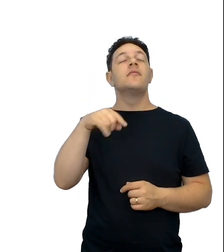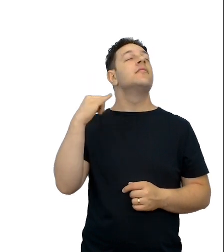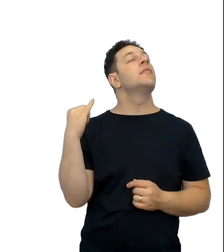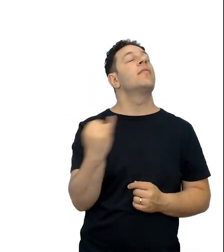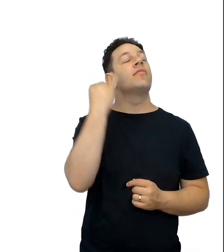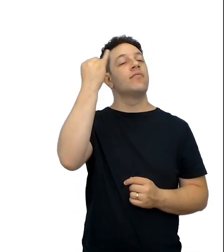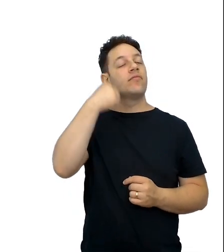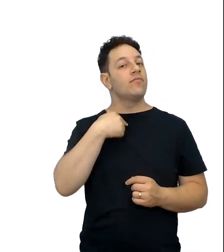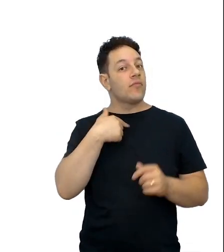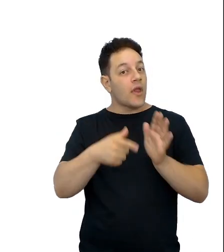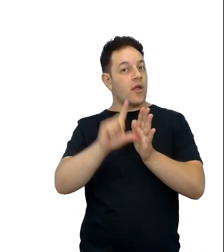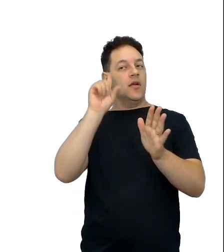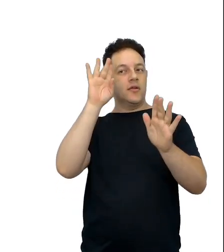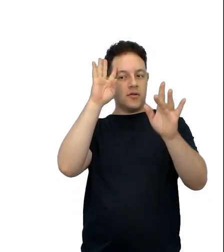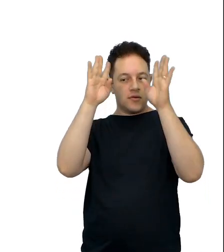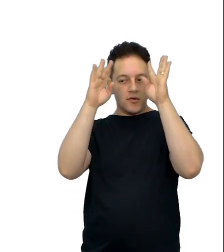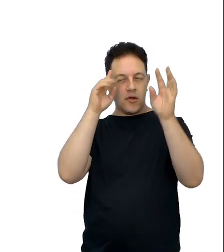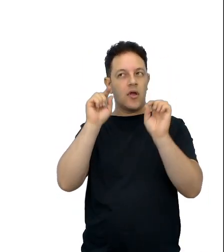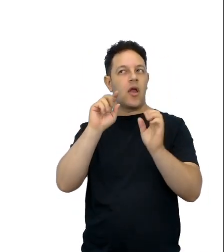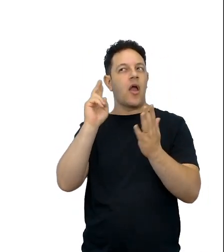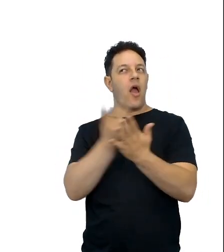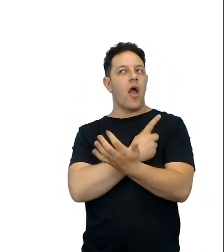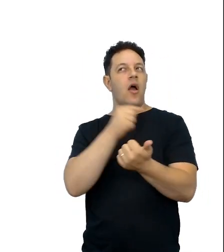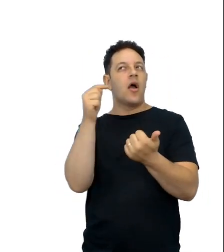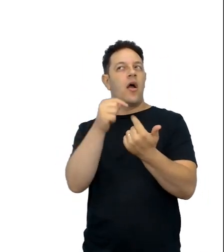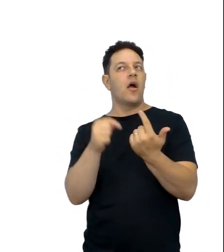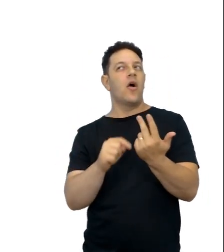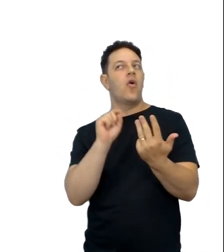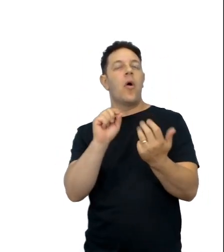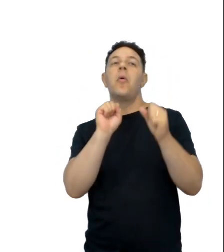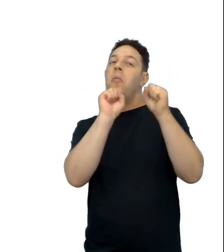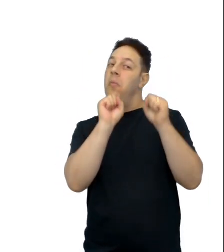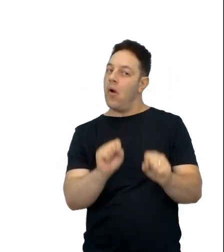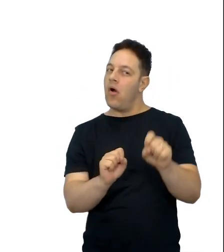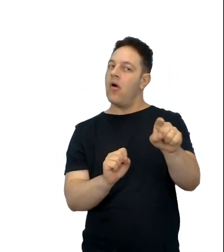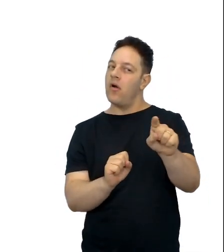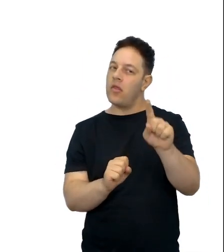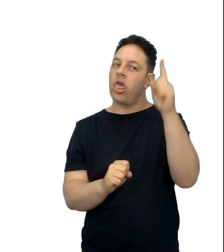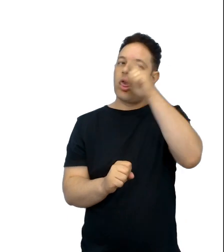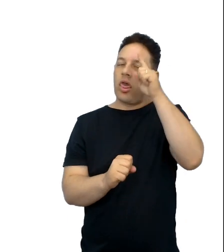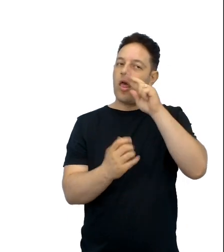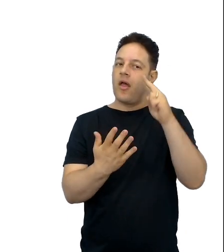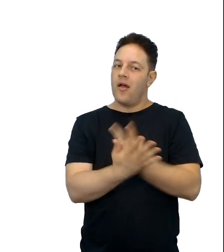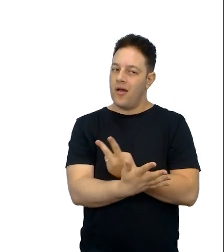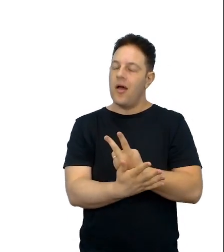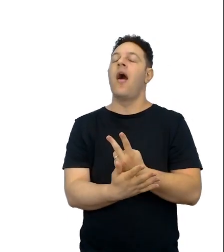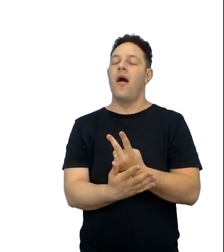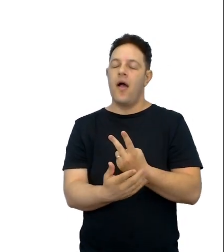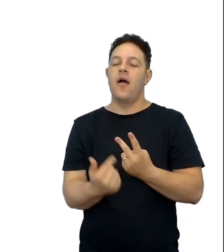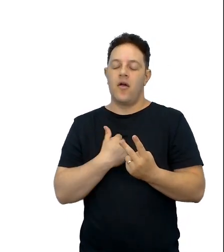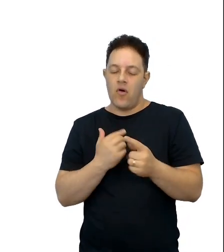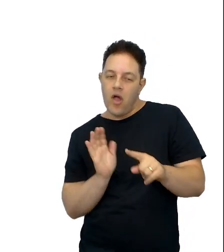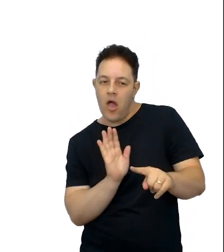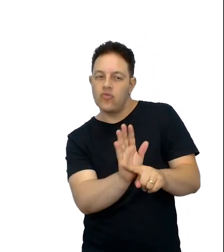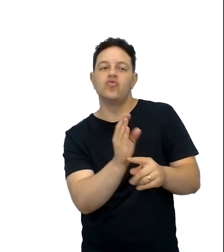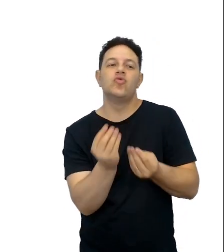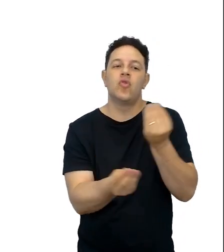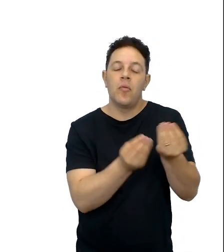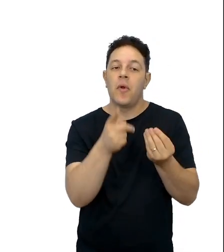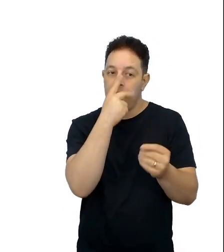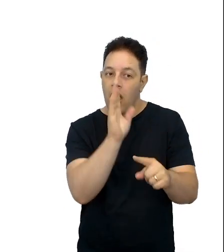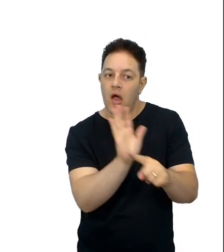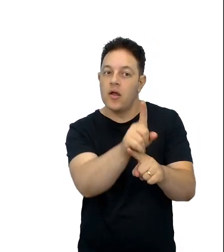intervenções. Porque é através do erro que o meu aluno, ele vai mostrar, né, sinalizar o que ele